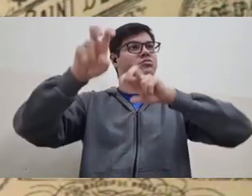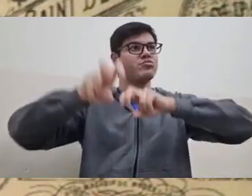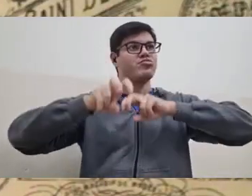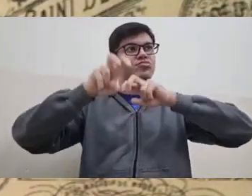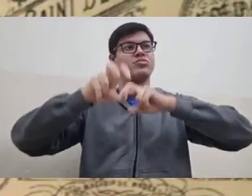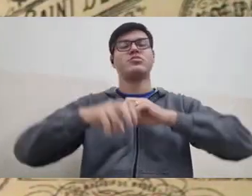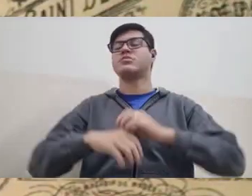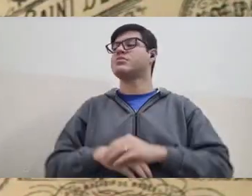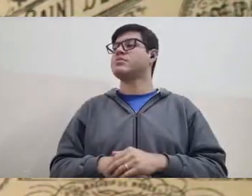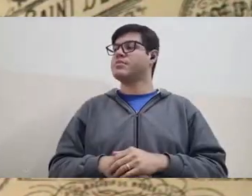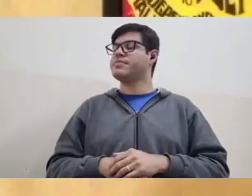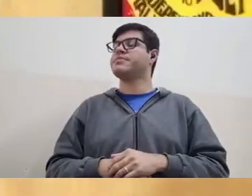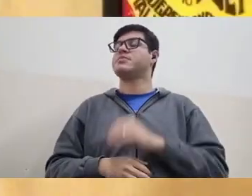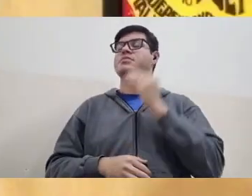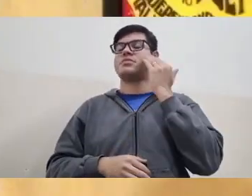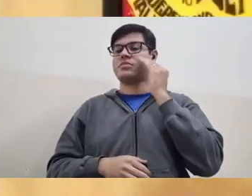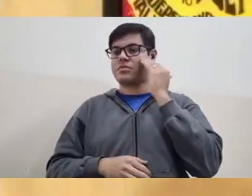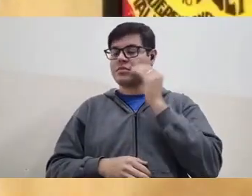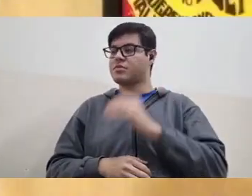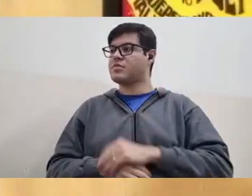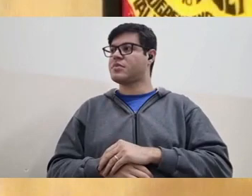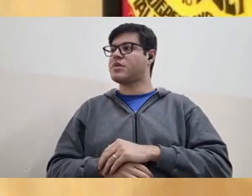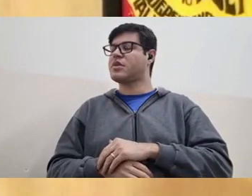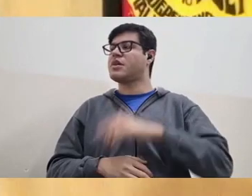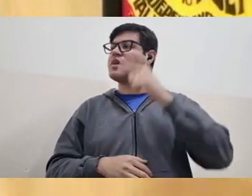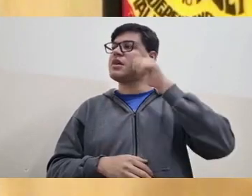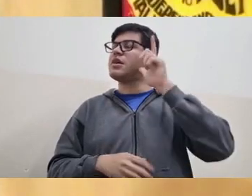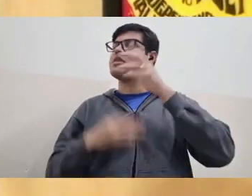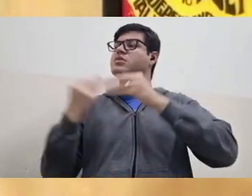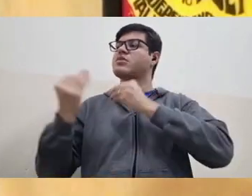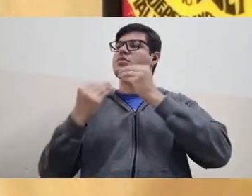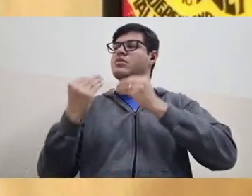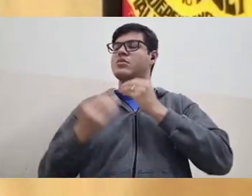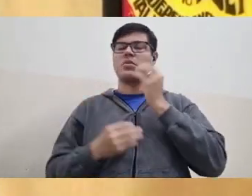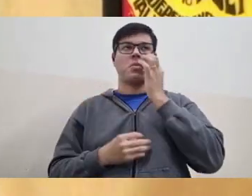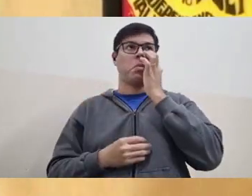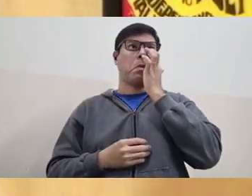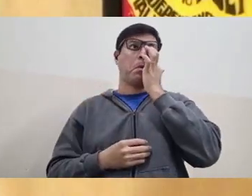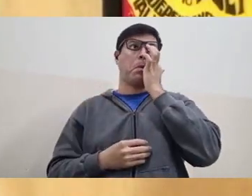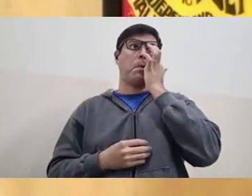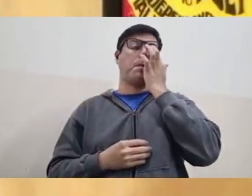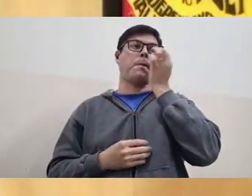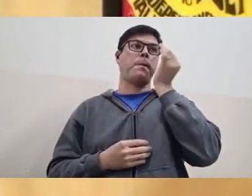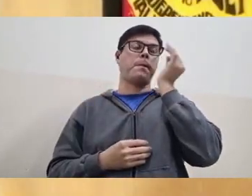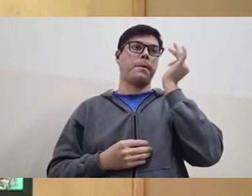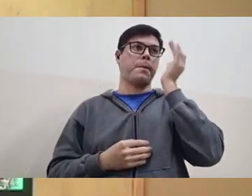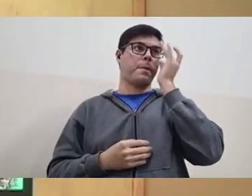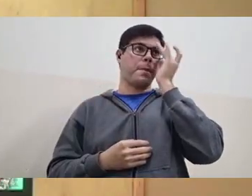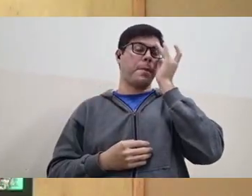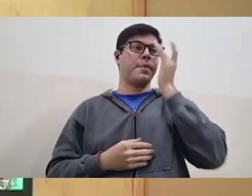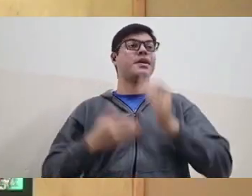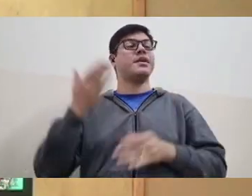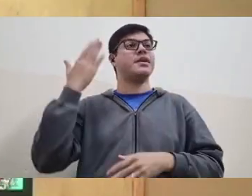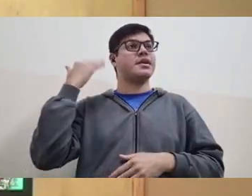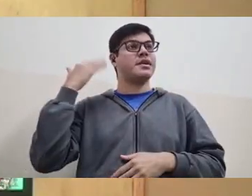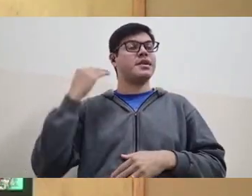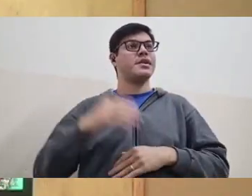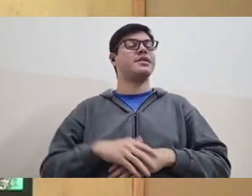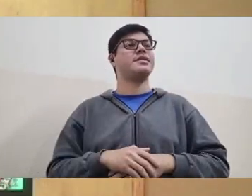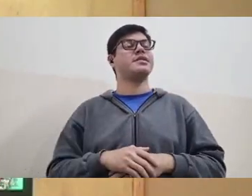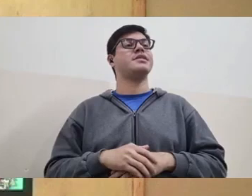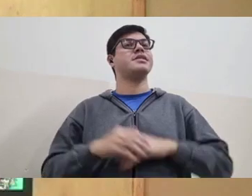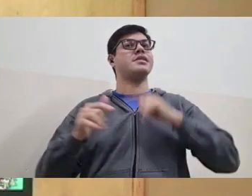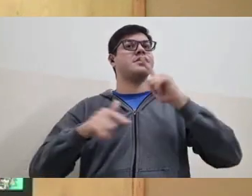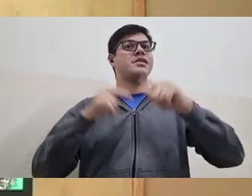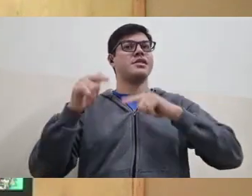certo. Antes não era Secretaria de Meio Ambiente e Agricultura. Isso. Antes era Serviços Públicos Urbanos e